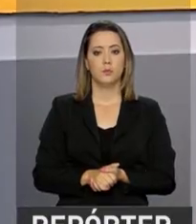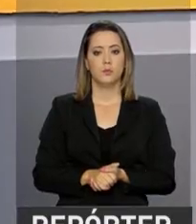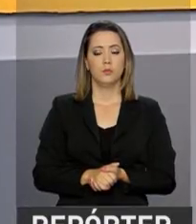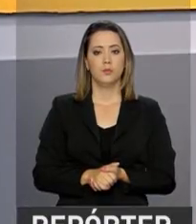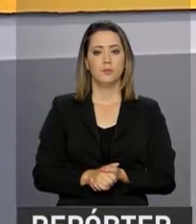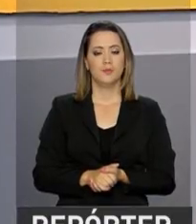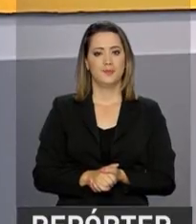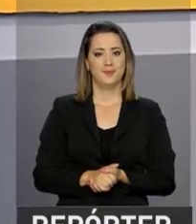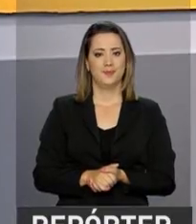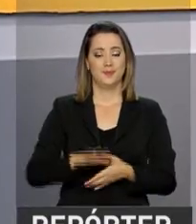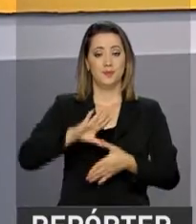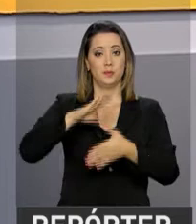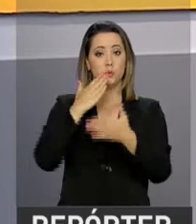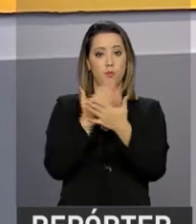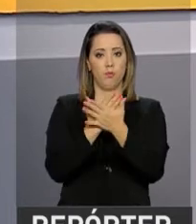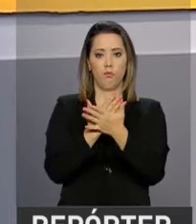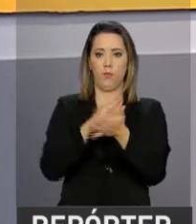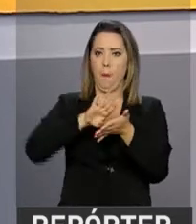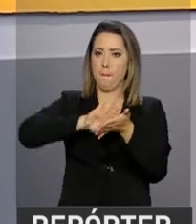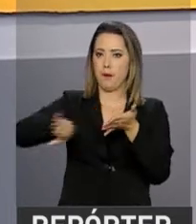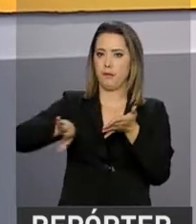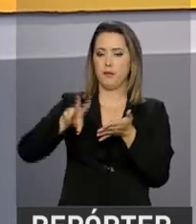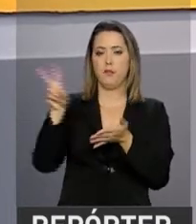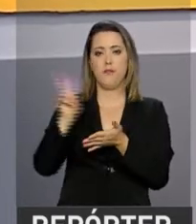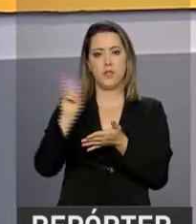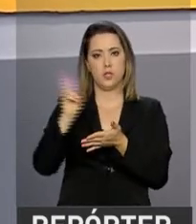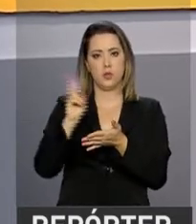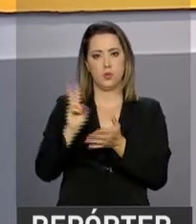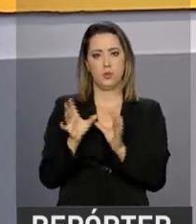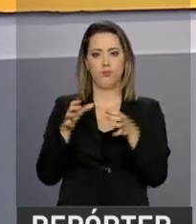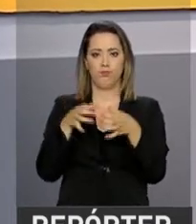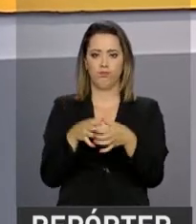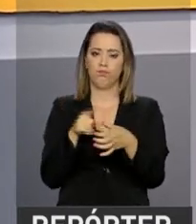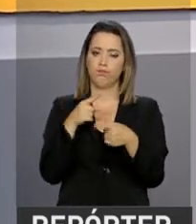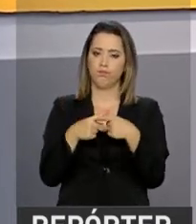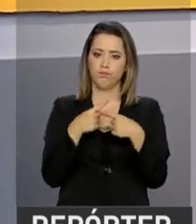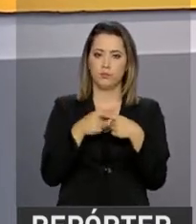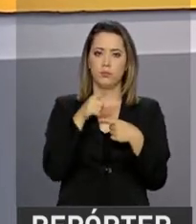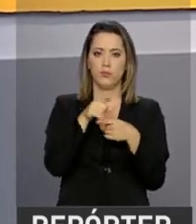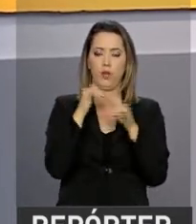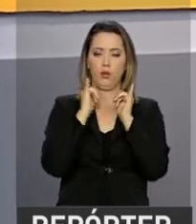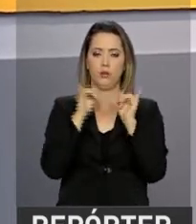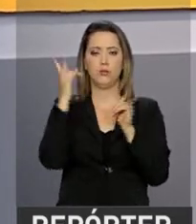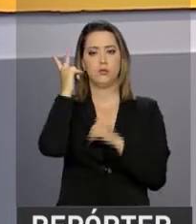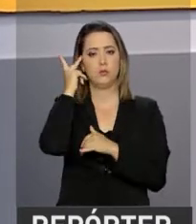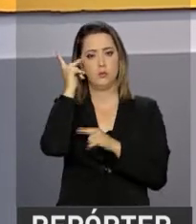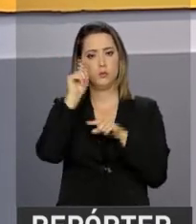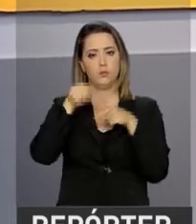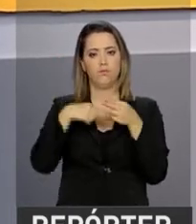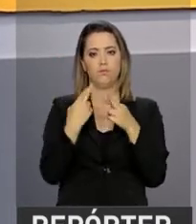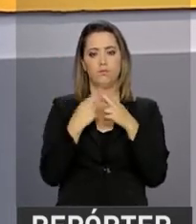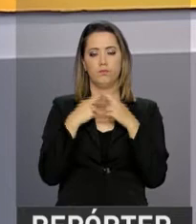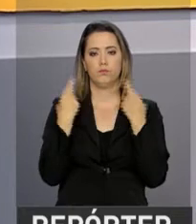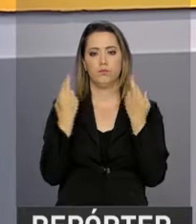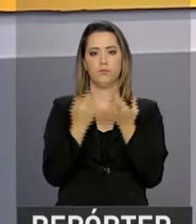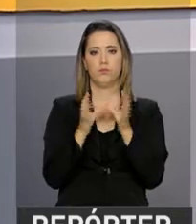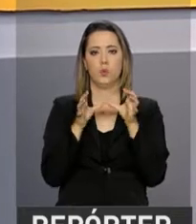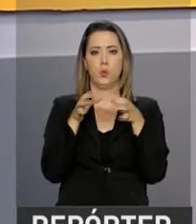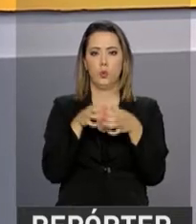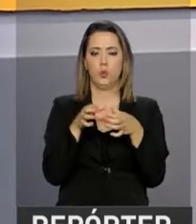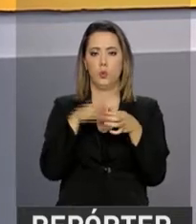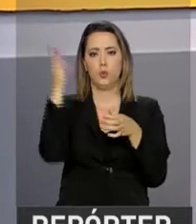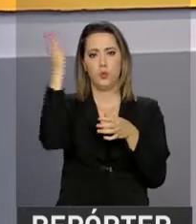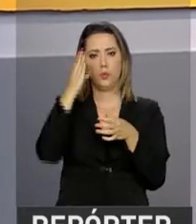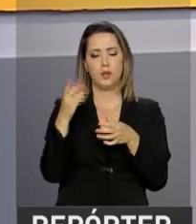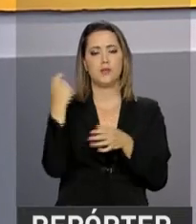O Mercosul decidiu suspender a Venezuela do bloco. A decisão foi anunciada em São Paulo depois de uma reunião dos chanceleres do